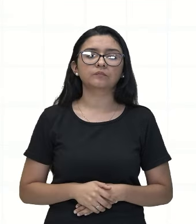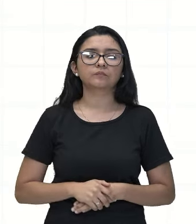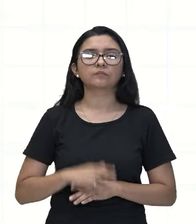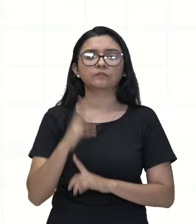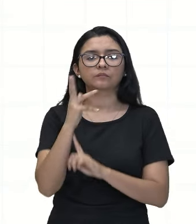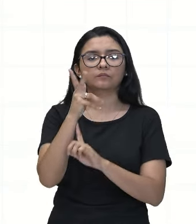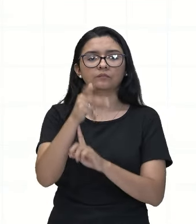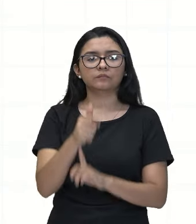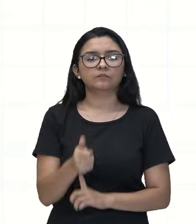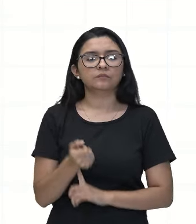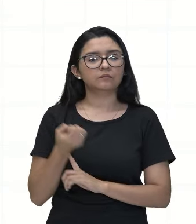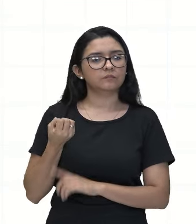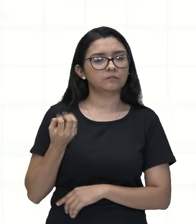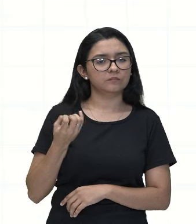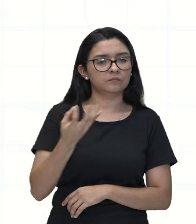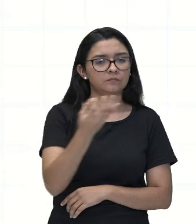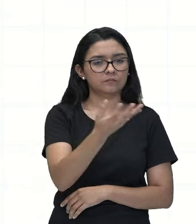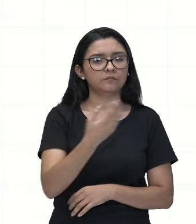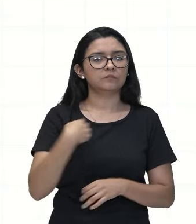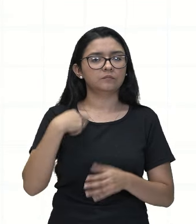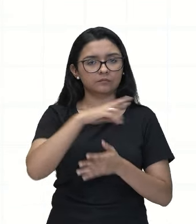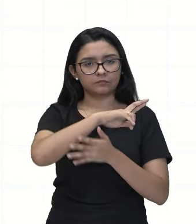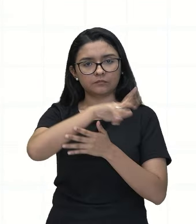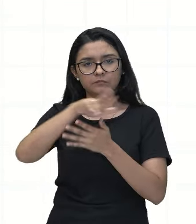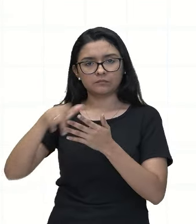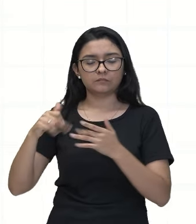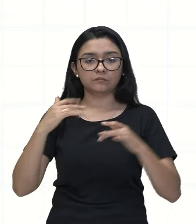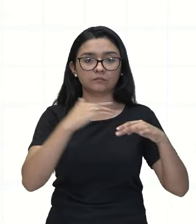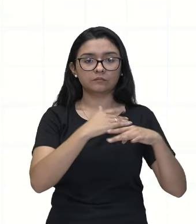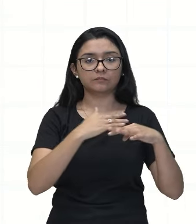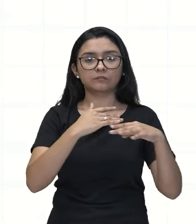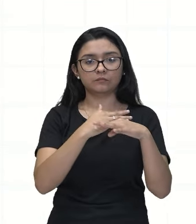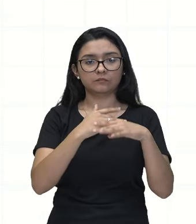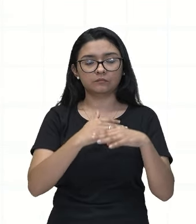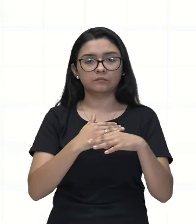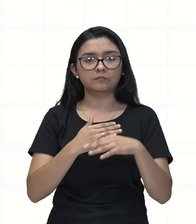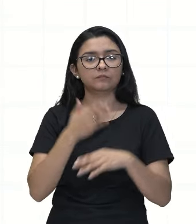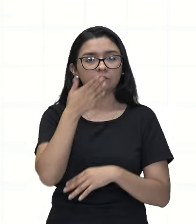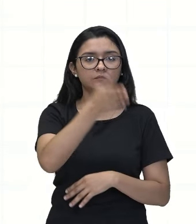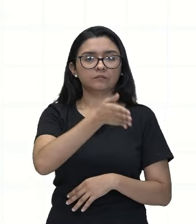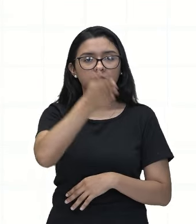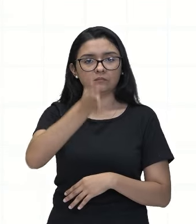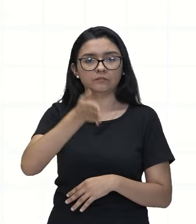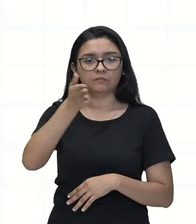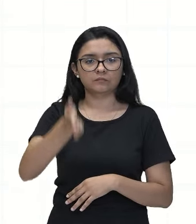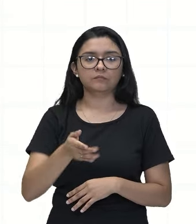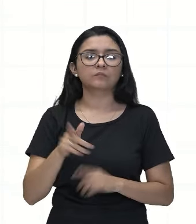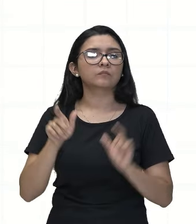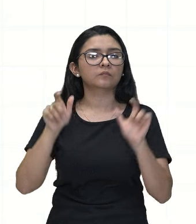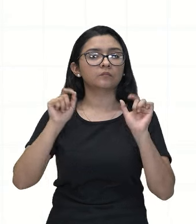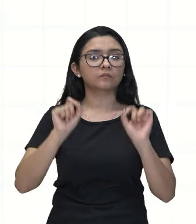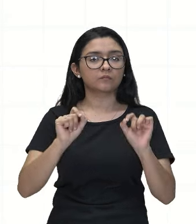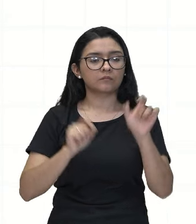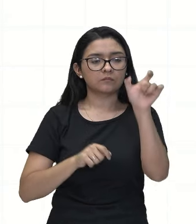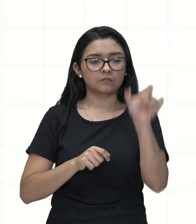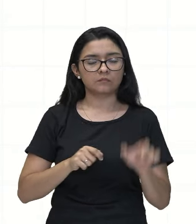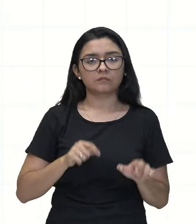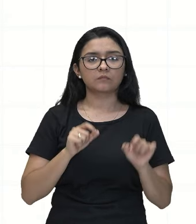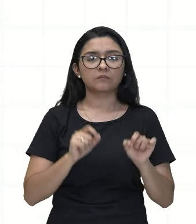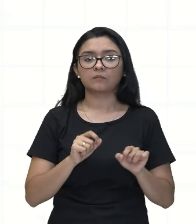várias cidades do interior Observe o artista então é o sujeito da oração certo ele só tem um